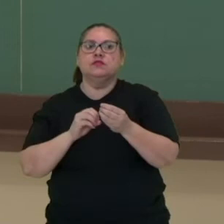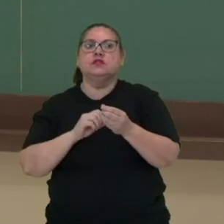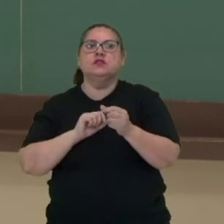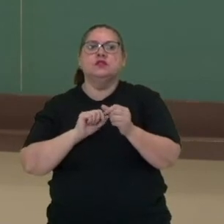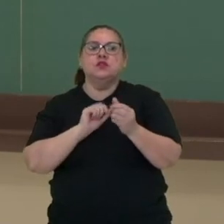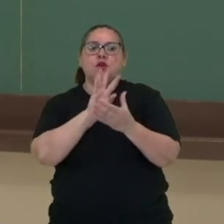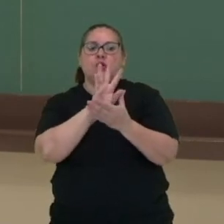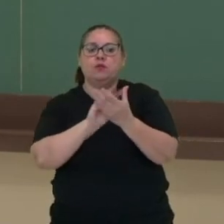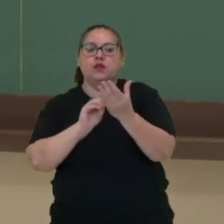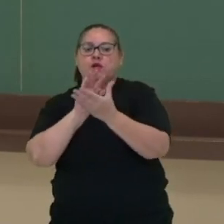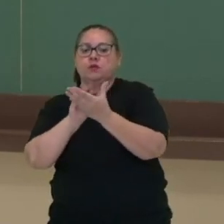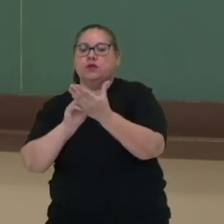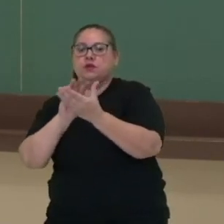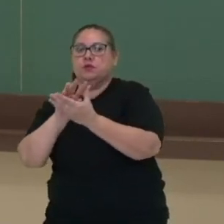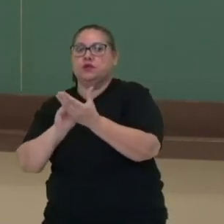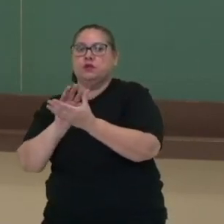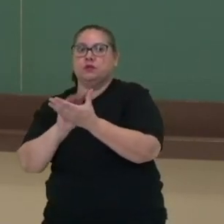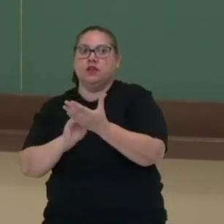replicados,